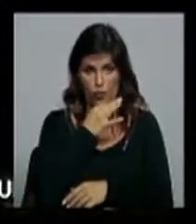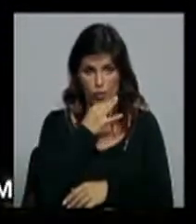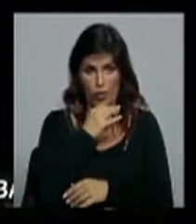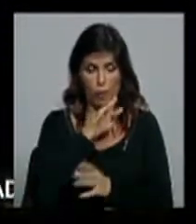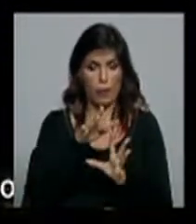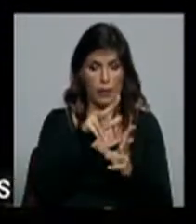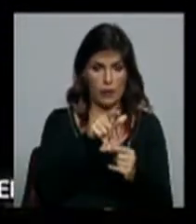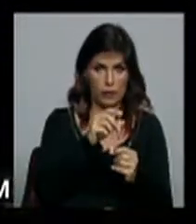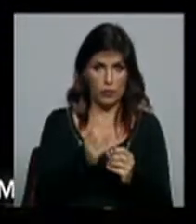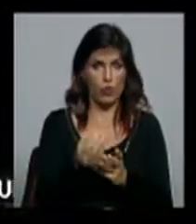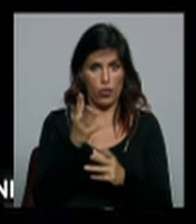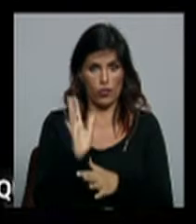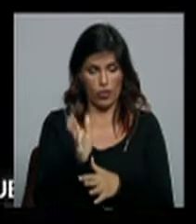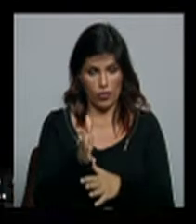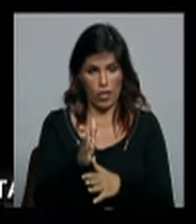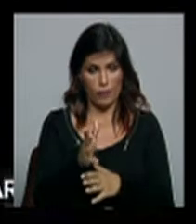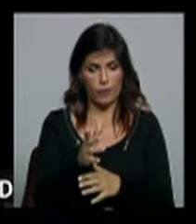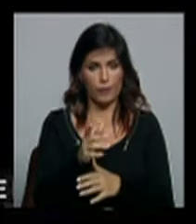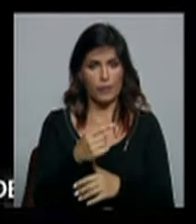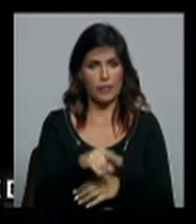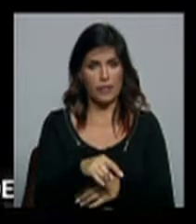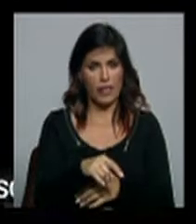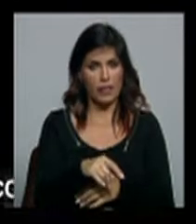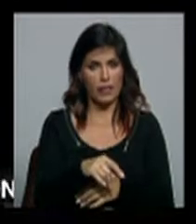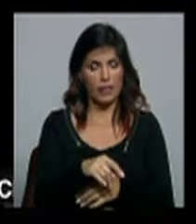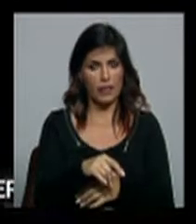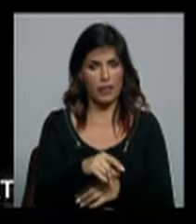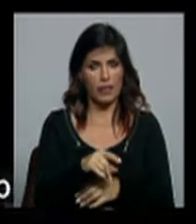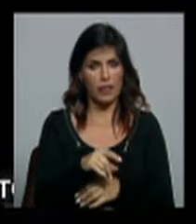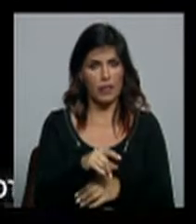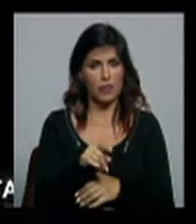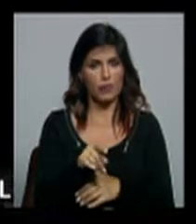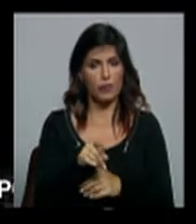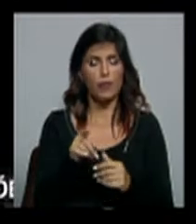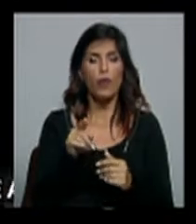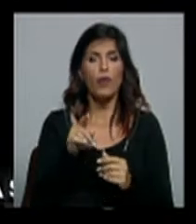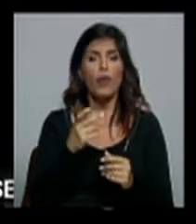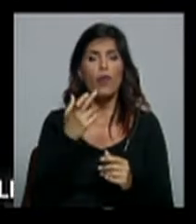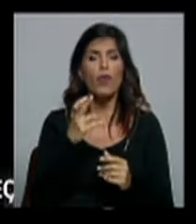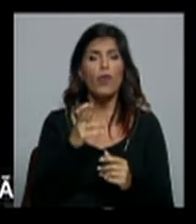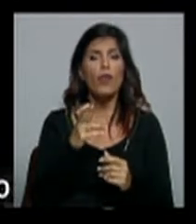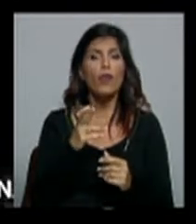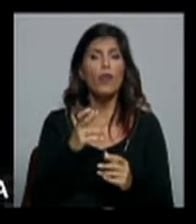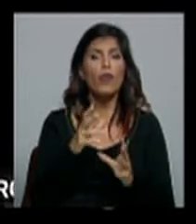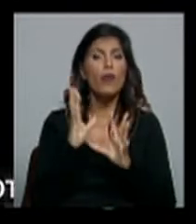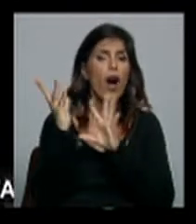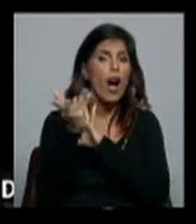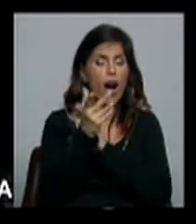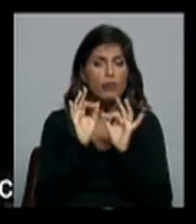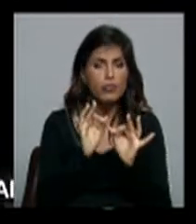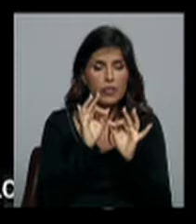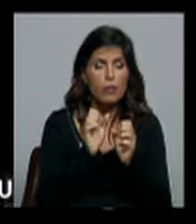já formados e com uma atmosfera primordial, então estes flares, estas explosões, podem